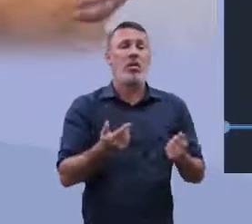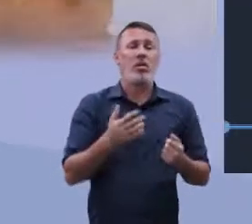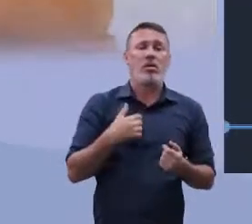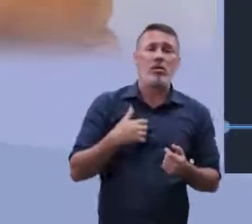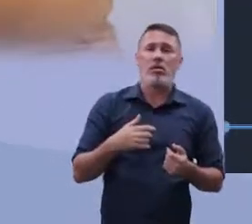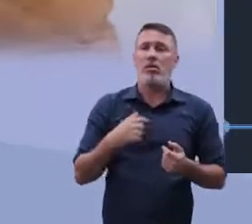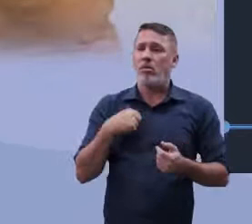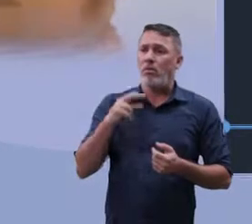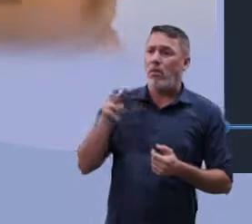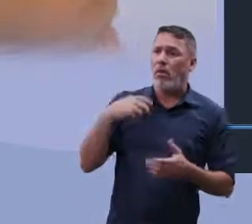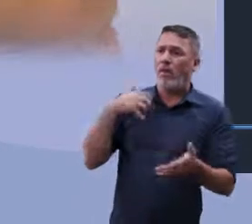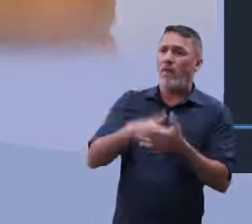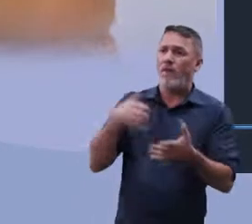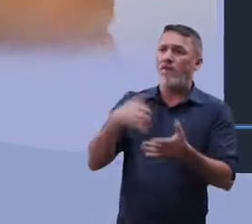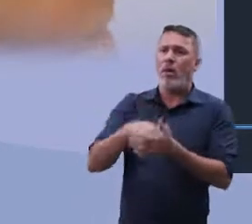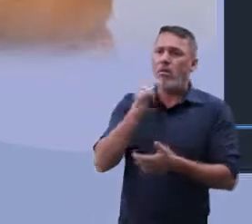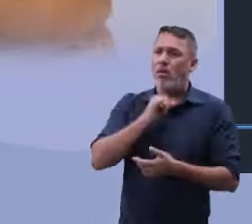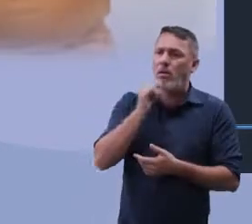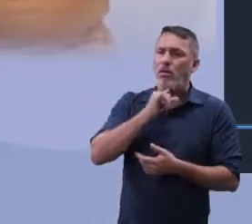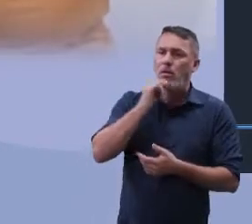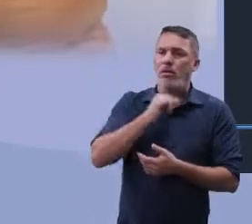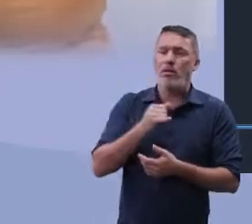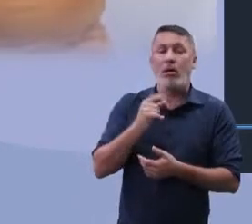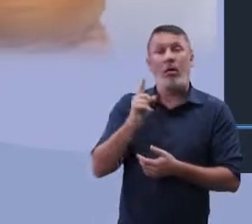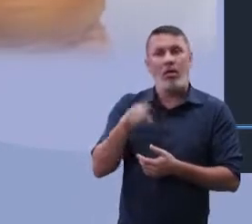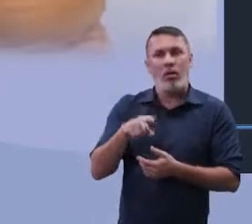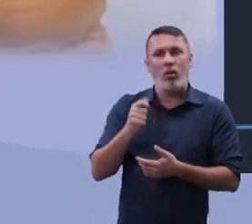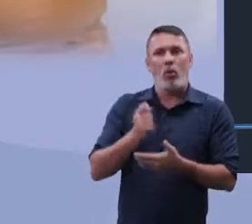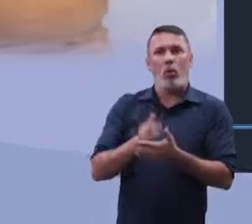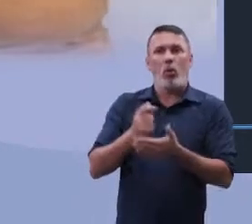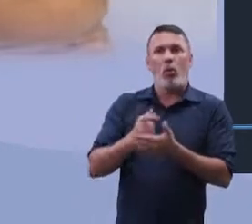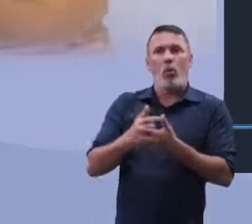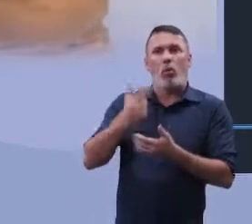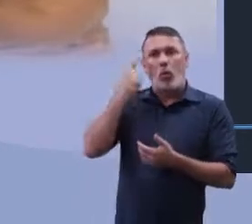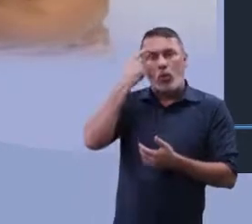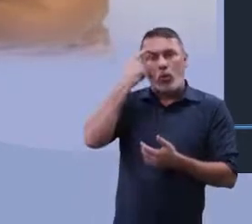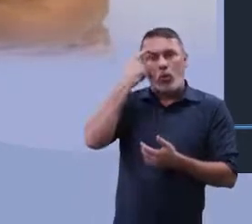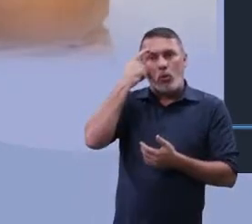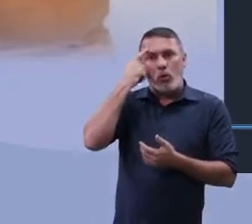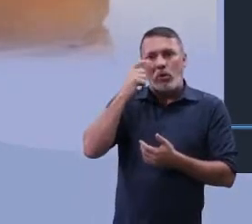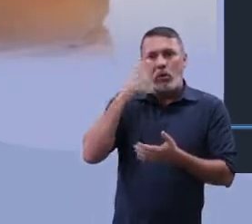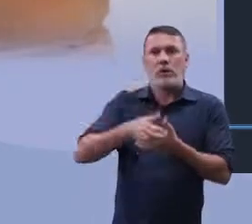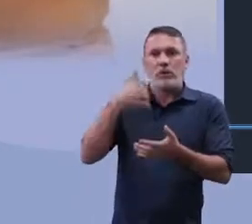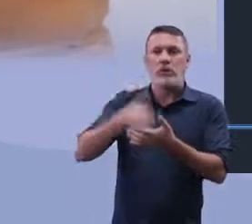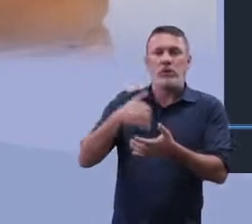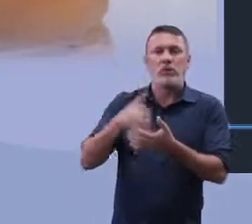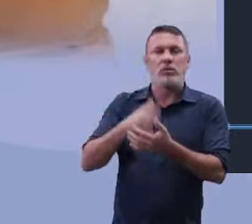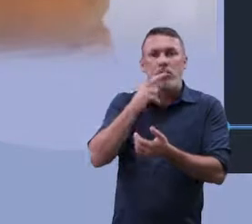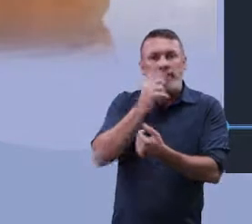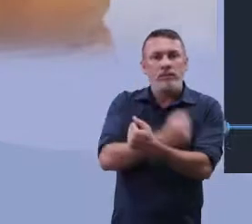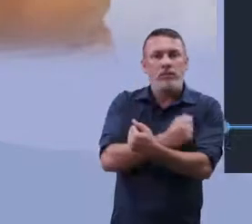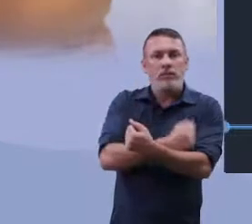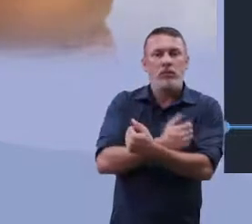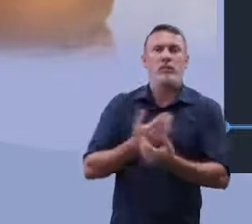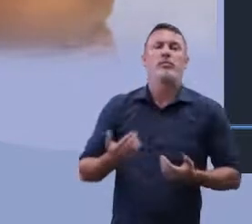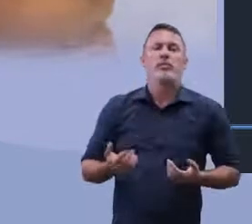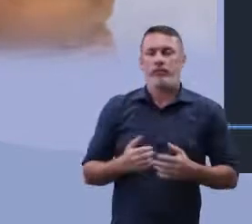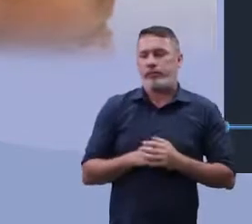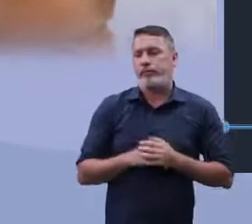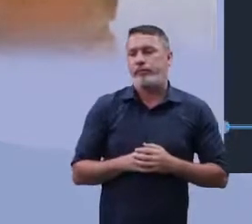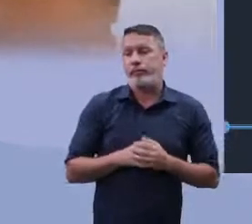nada para fazer e às vezes acaba comprando um monte de coisa. É o consumismo exacerbado, né?